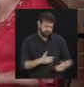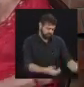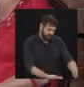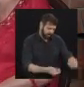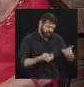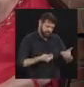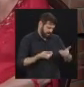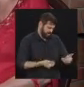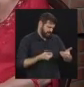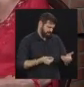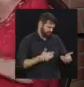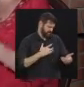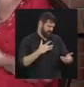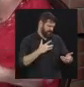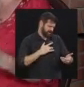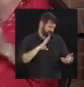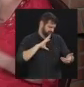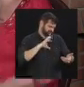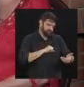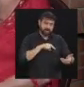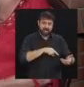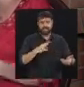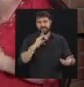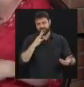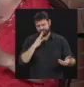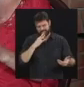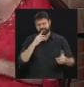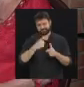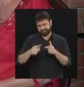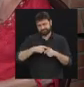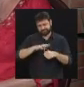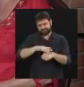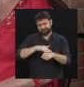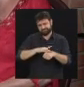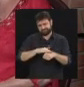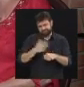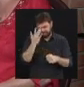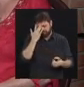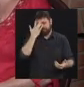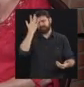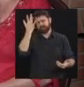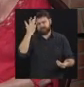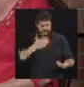fiquei mega apaixonada, falei, bom, já conheço o caminho das pedras, daqui para frente agora é mais